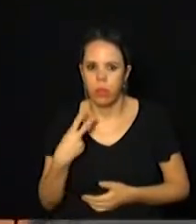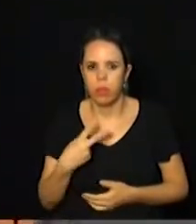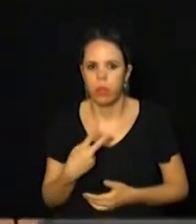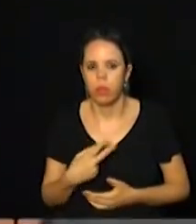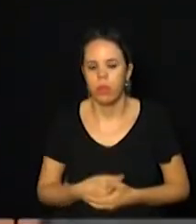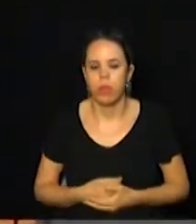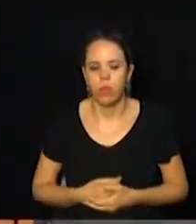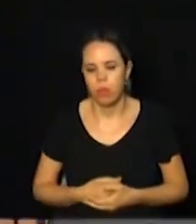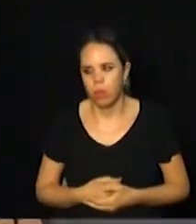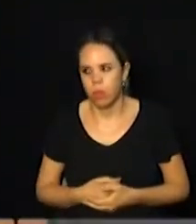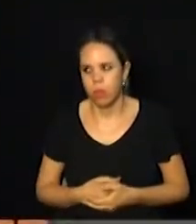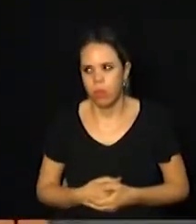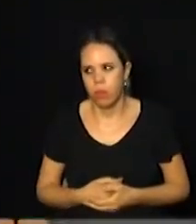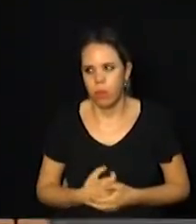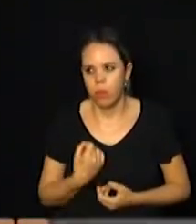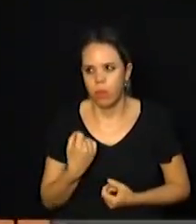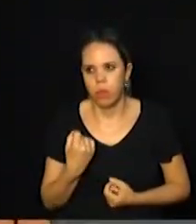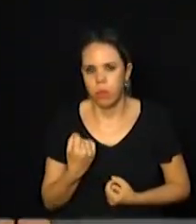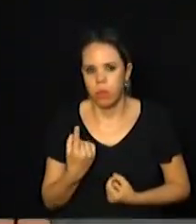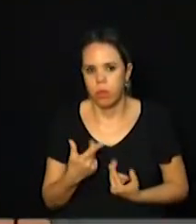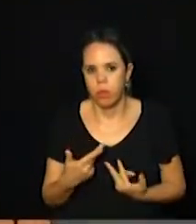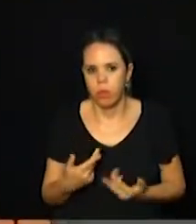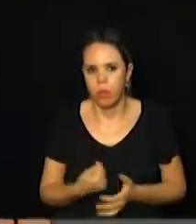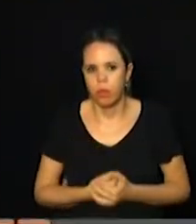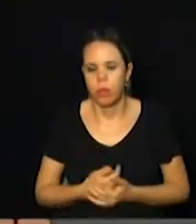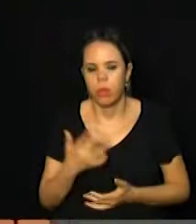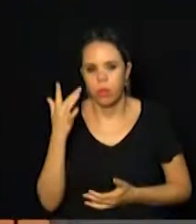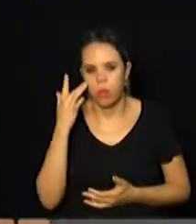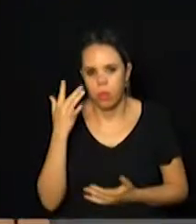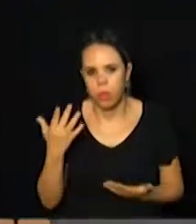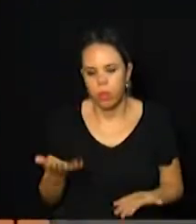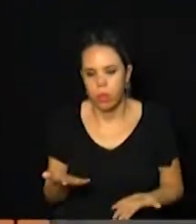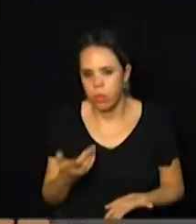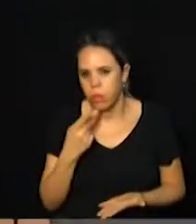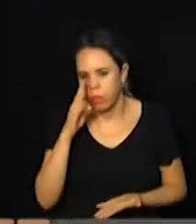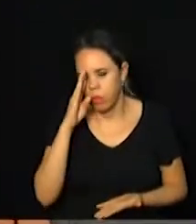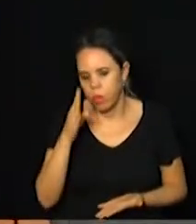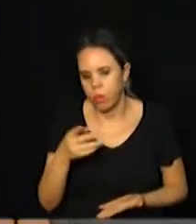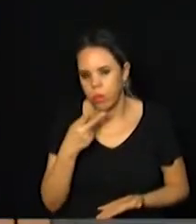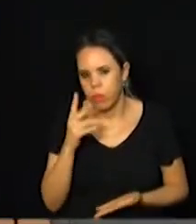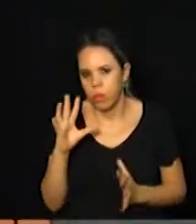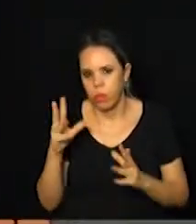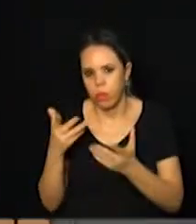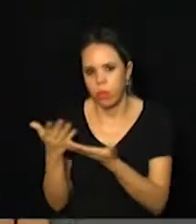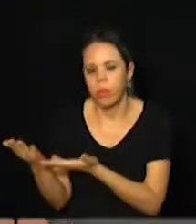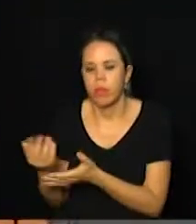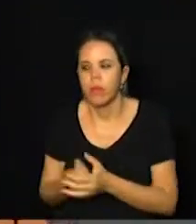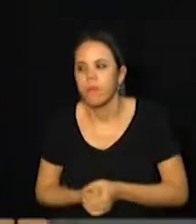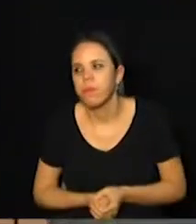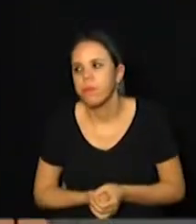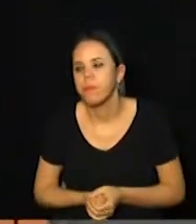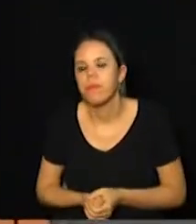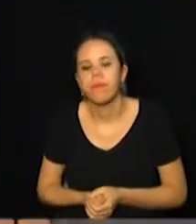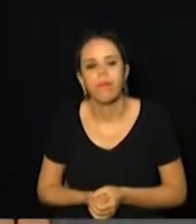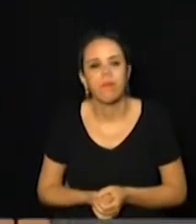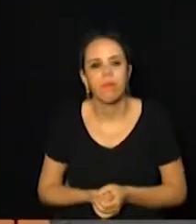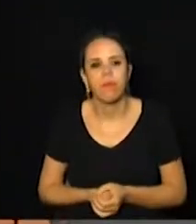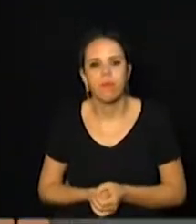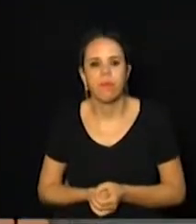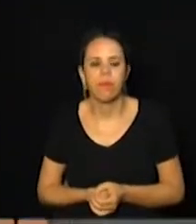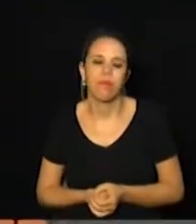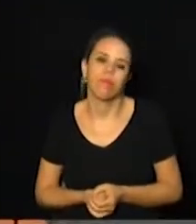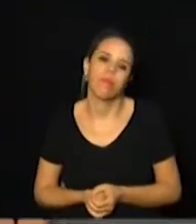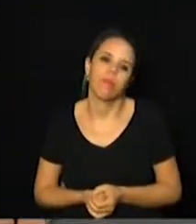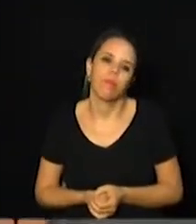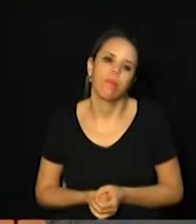Firmino o que uma dela eu acho que destacado na fala de todos aqui essa questão